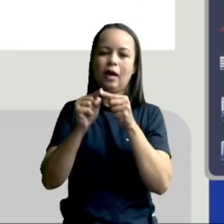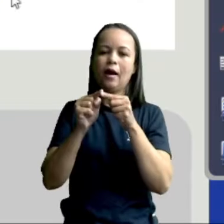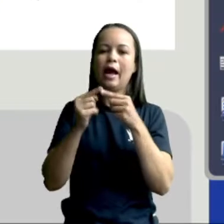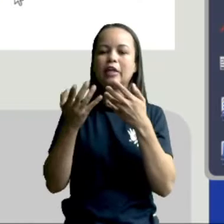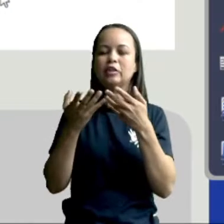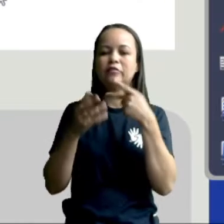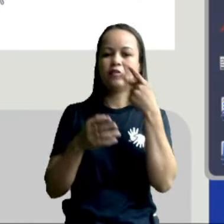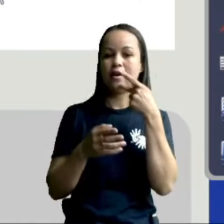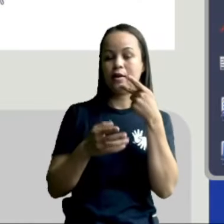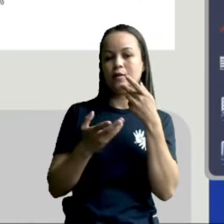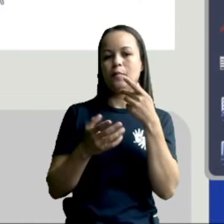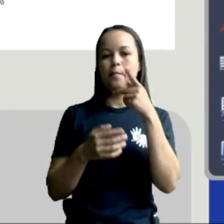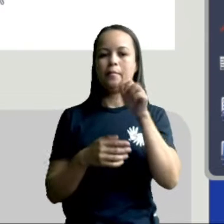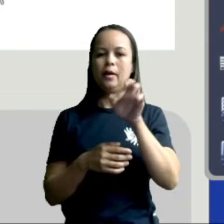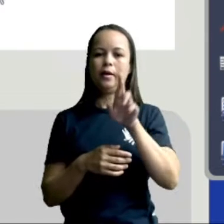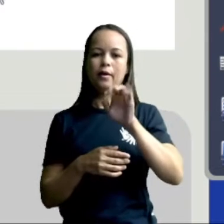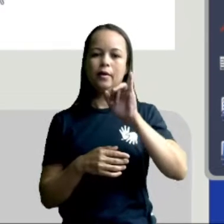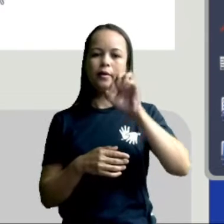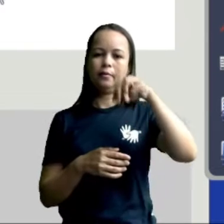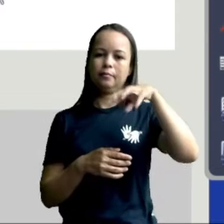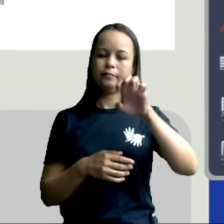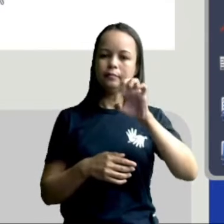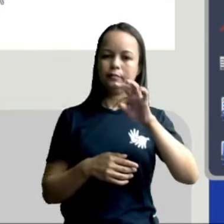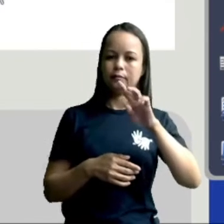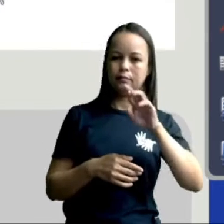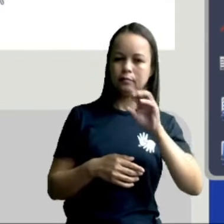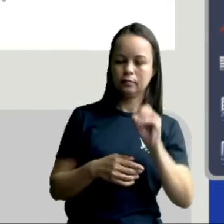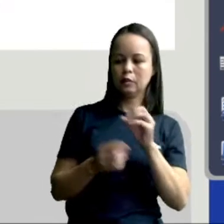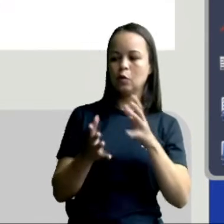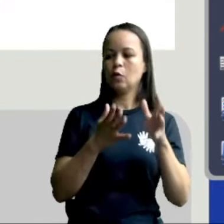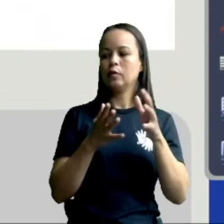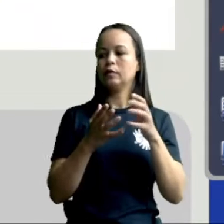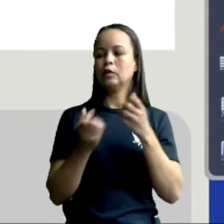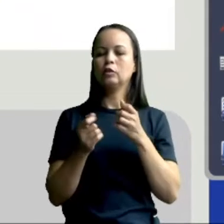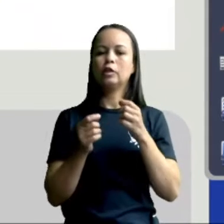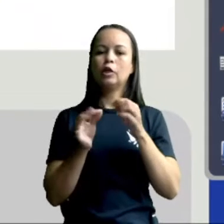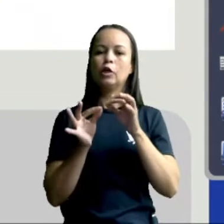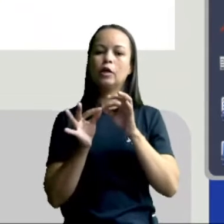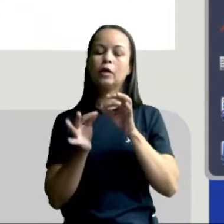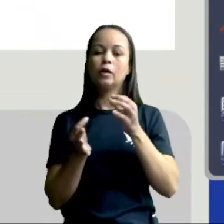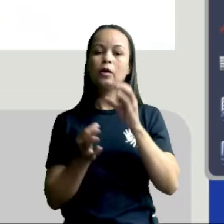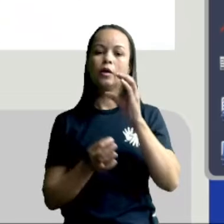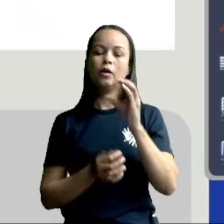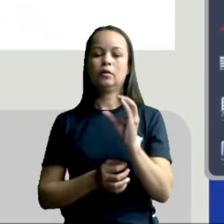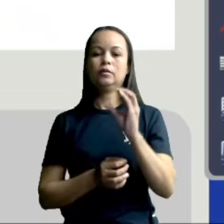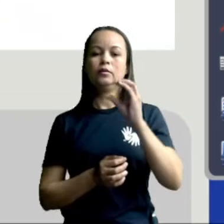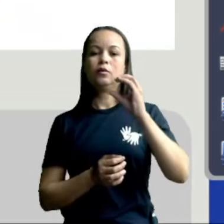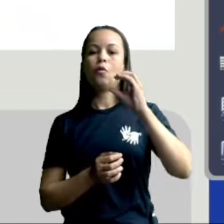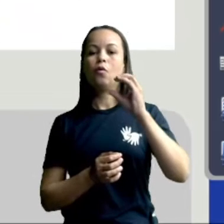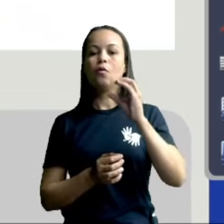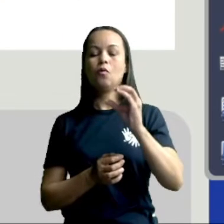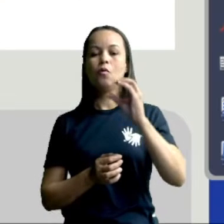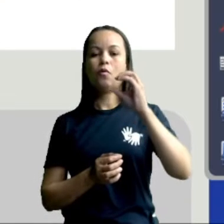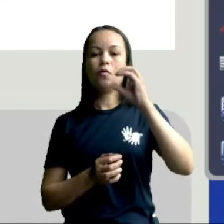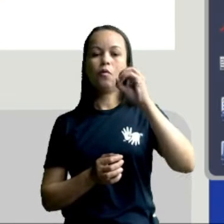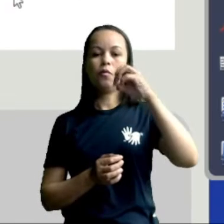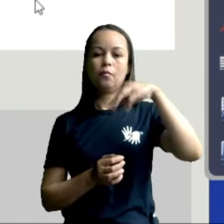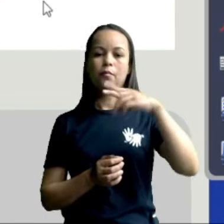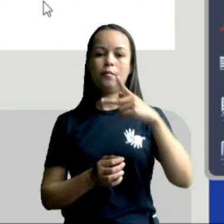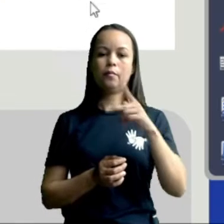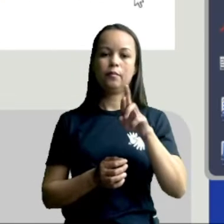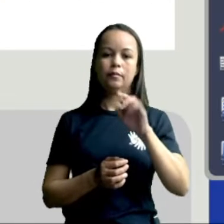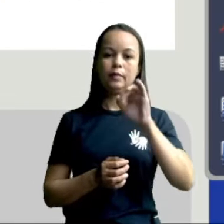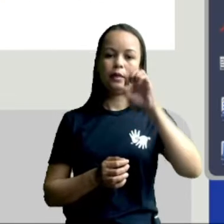aí a gente está falando de perímetro e para a circunferência a gente chama isso de comprimento da circunferência, tá?